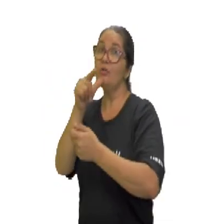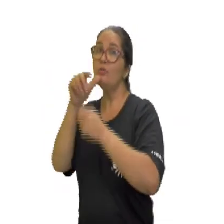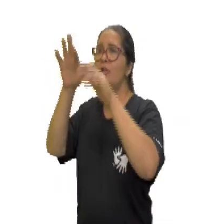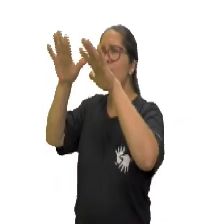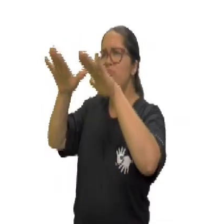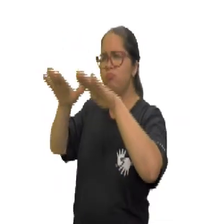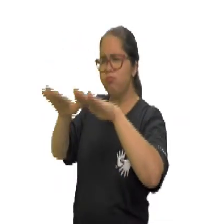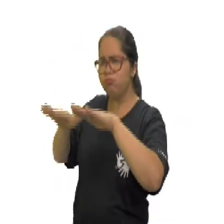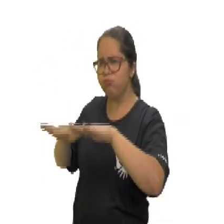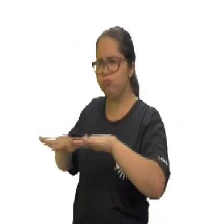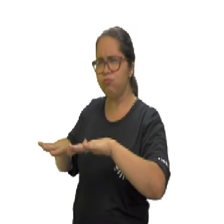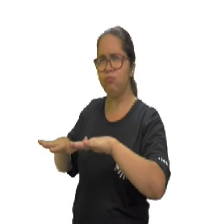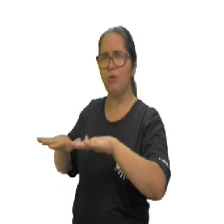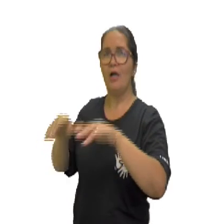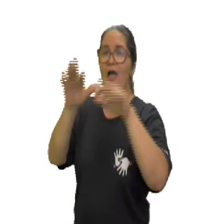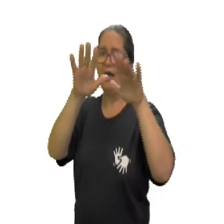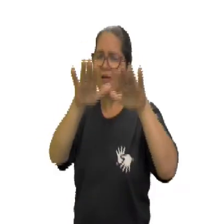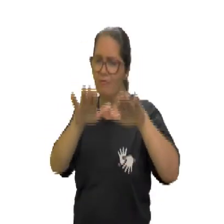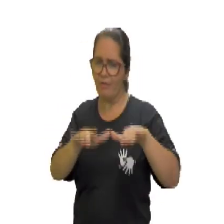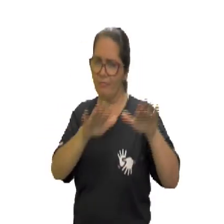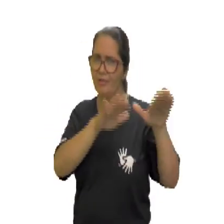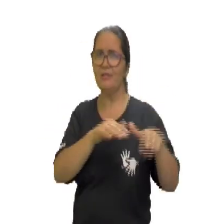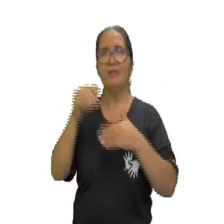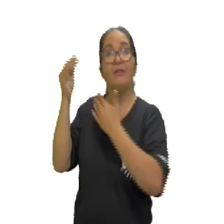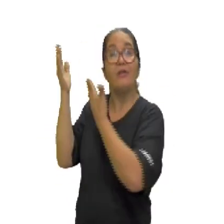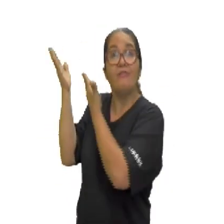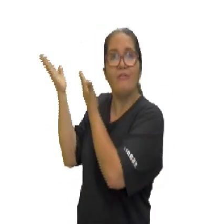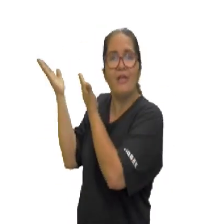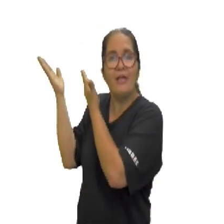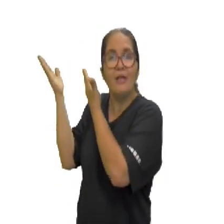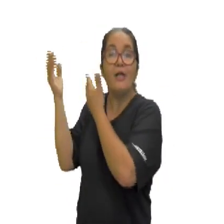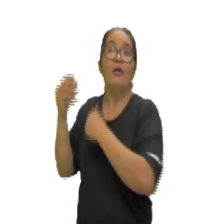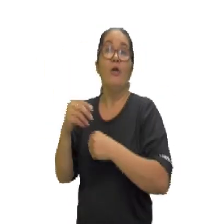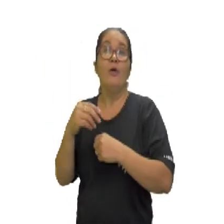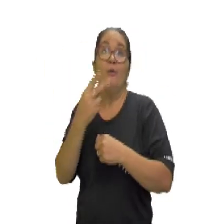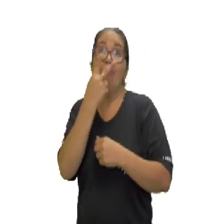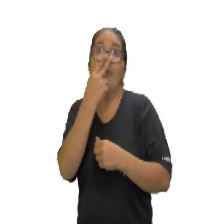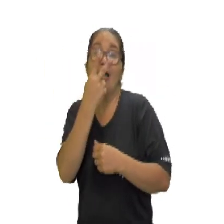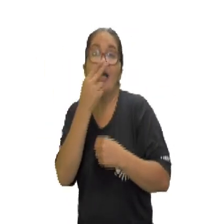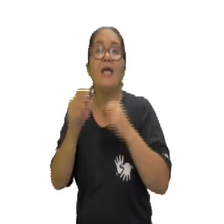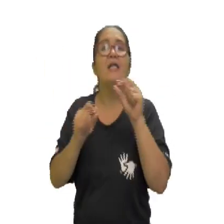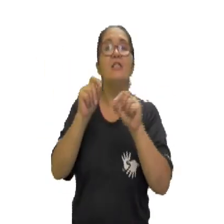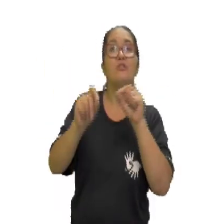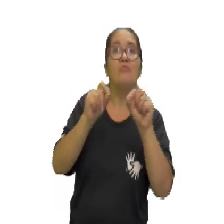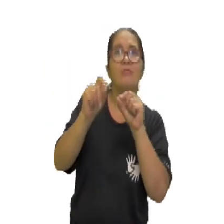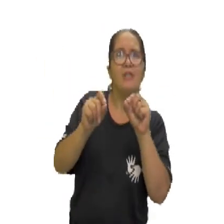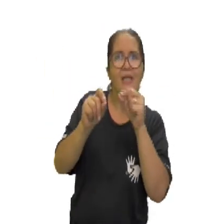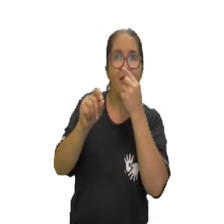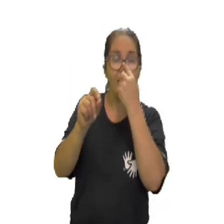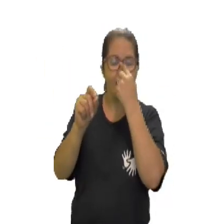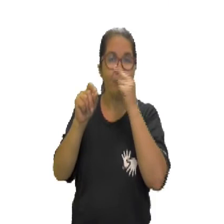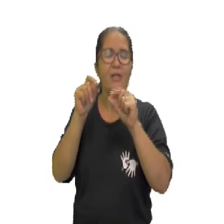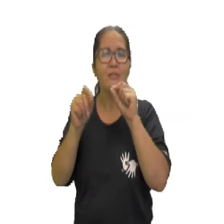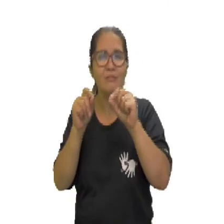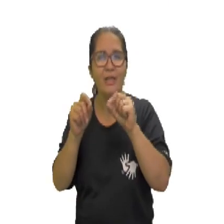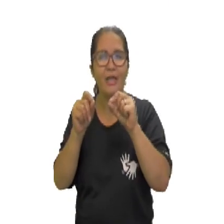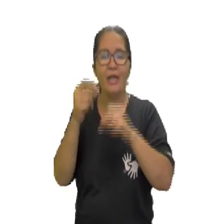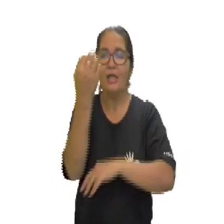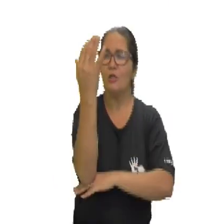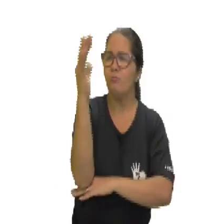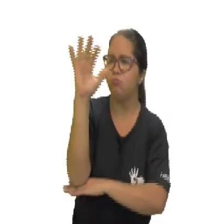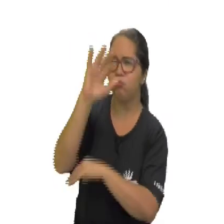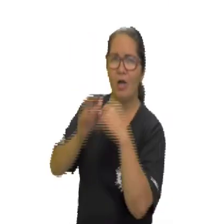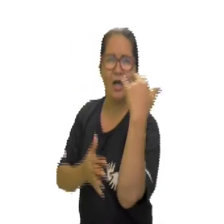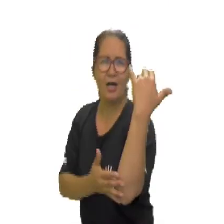de pântanos, tá vendo? A gente tem uma região muito grande de pântanos, por isso o nome Pantanal. Com